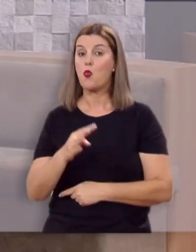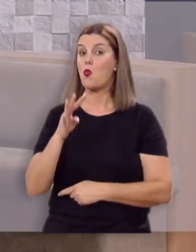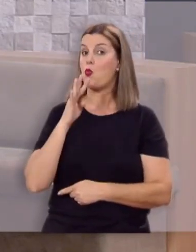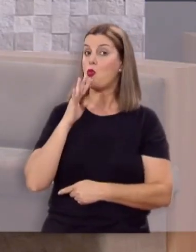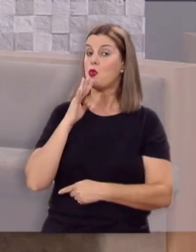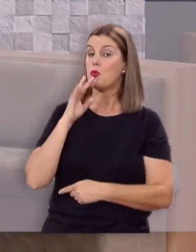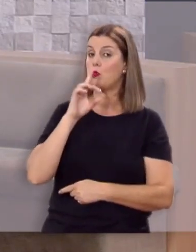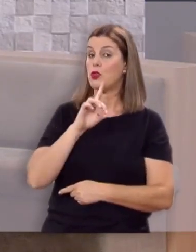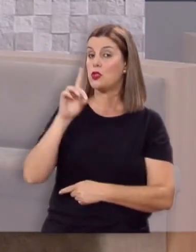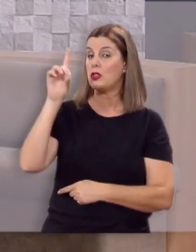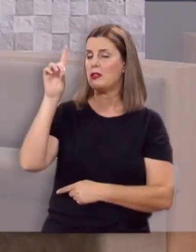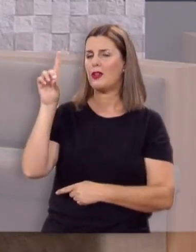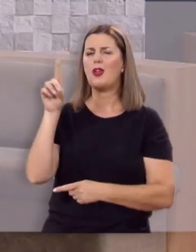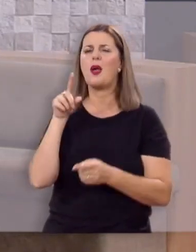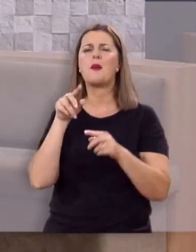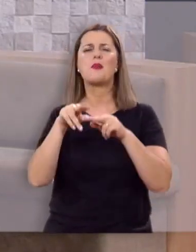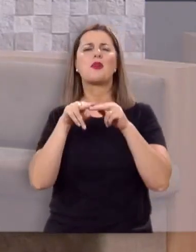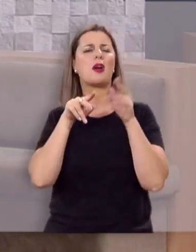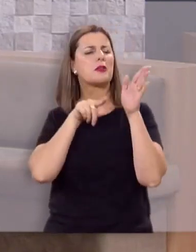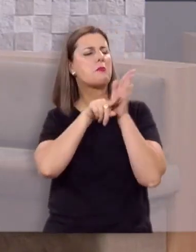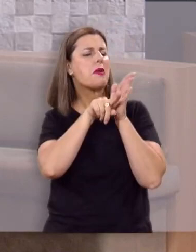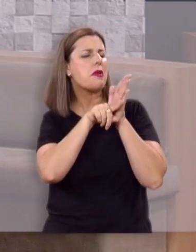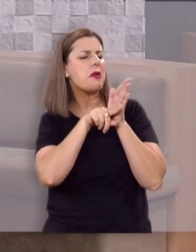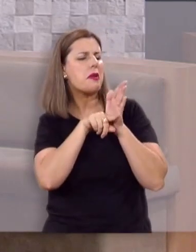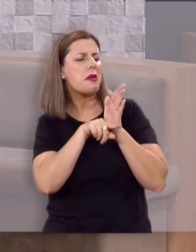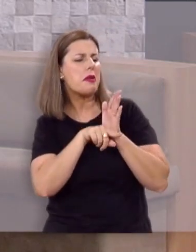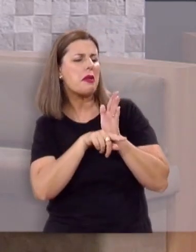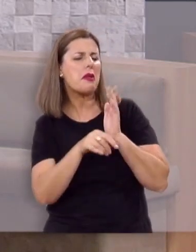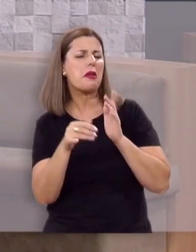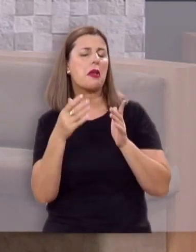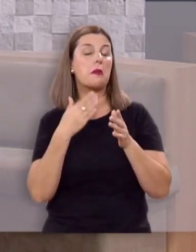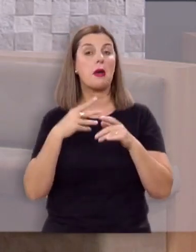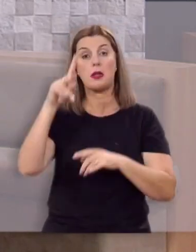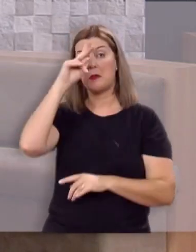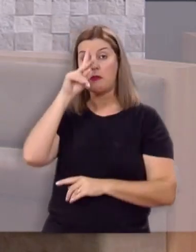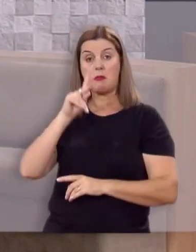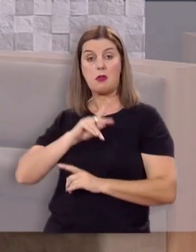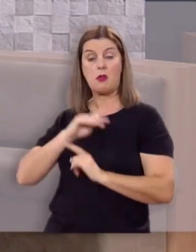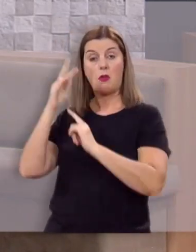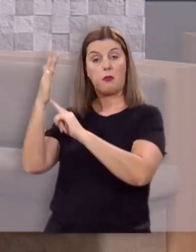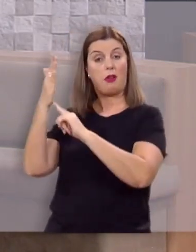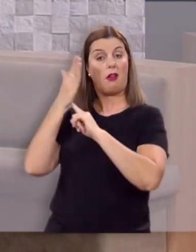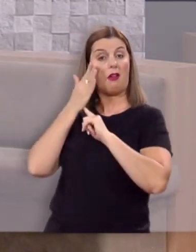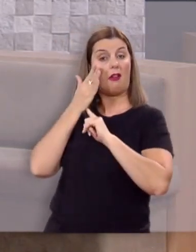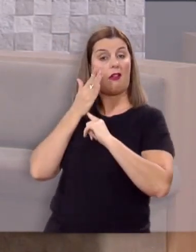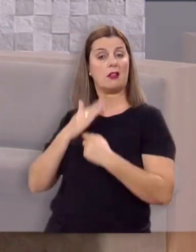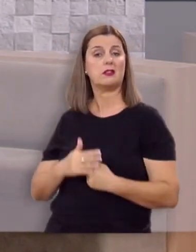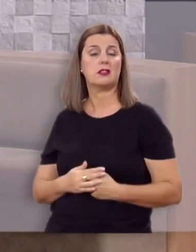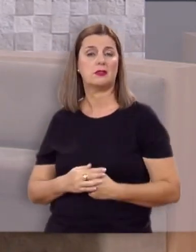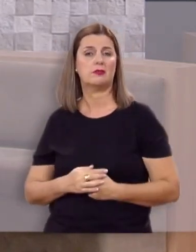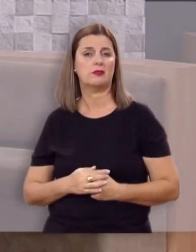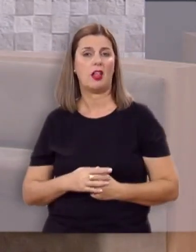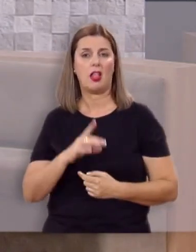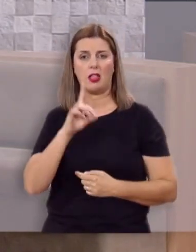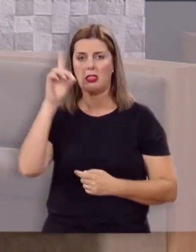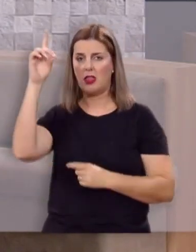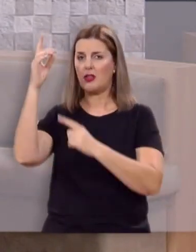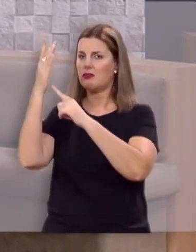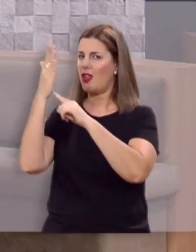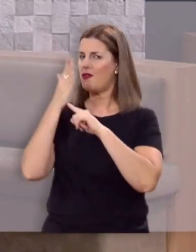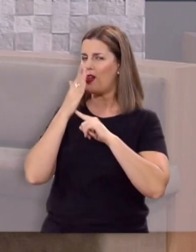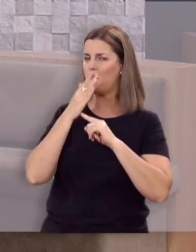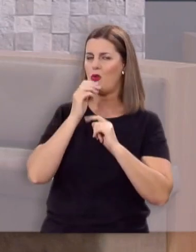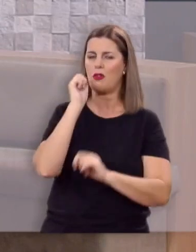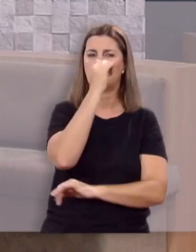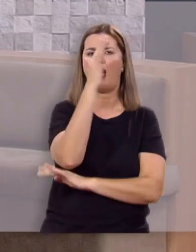O conhecimento de Deus não é fruto da pesquisa ou da perquirição humana, mas da autorrevelação divina. Deus se revelou